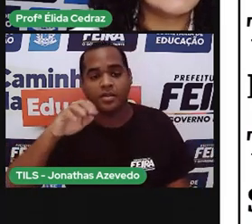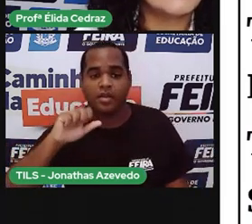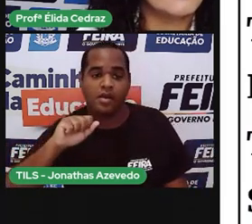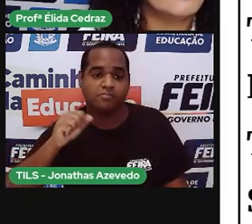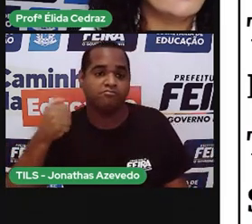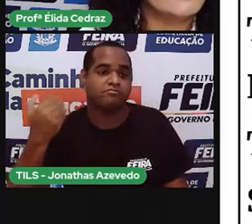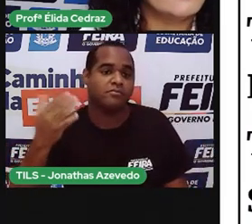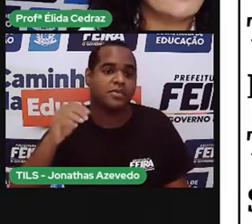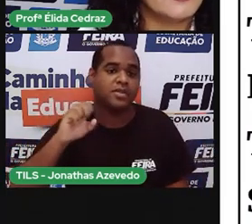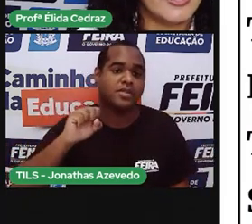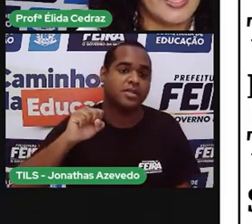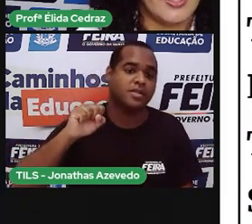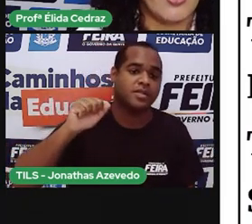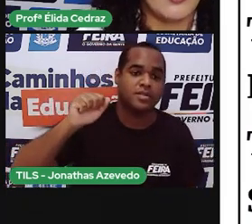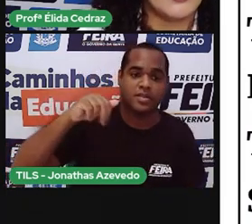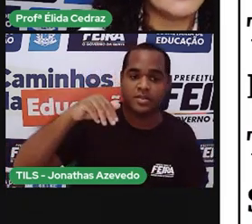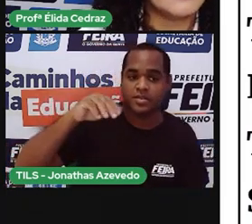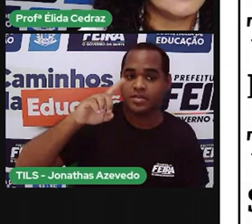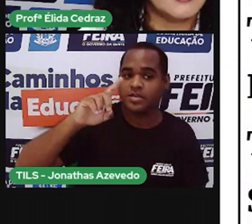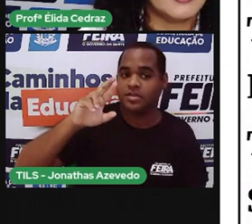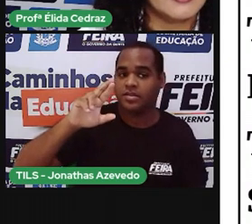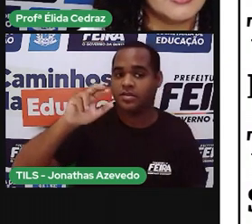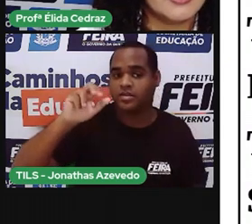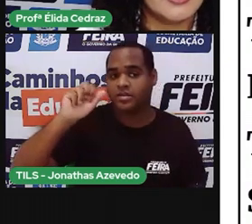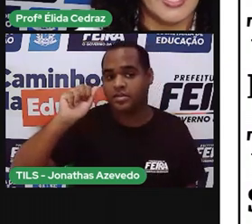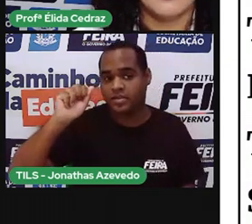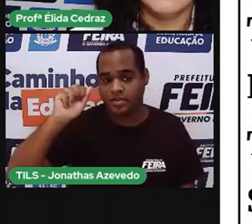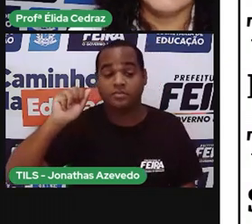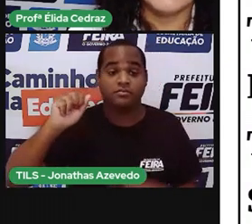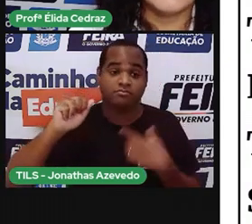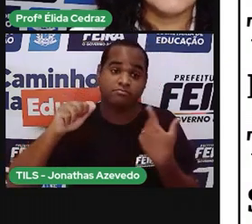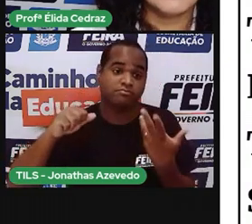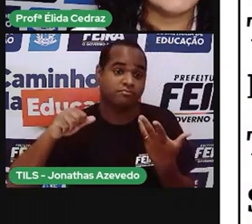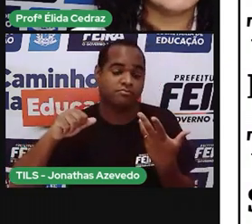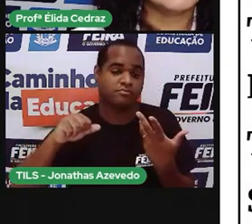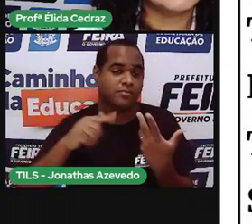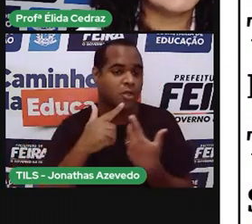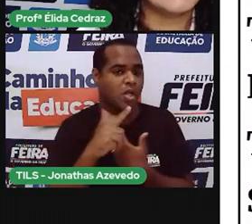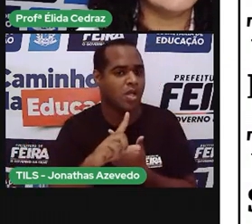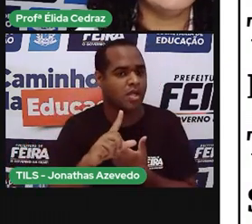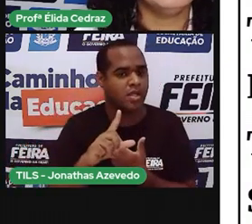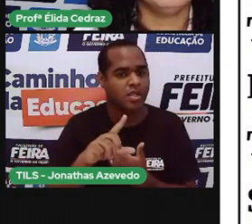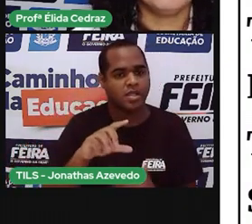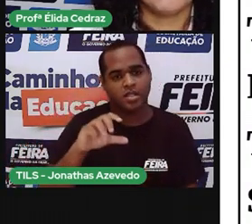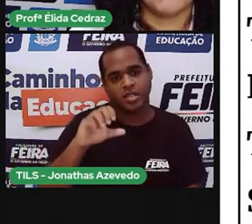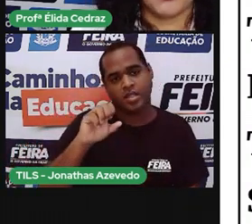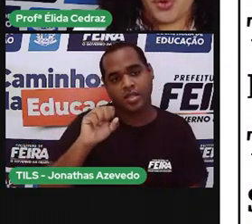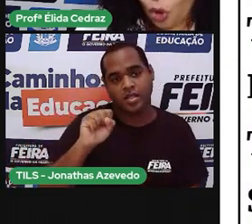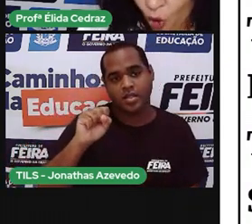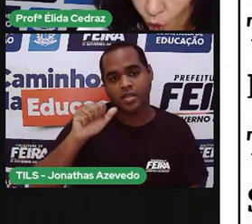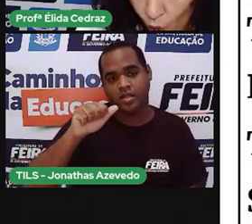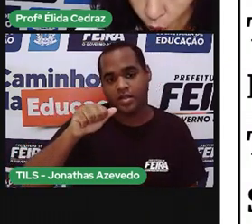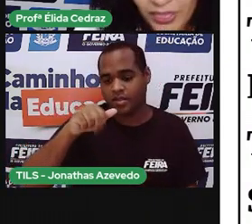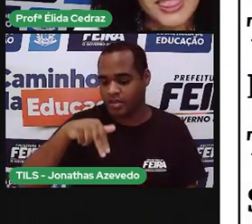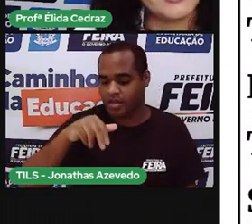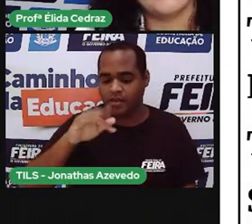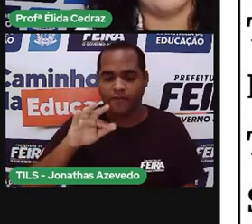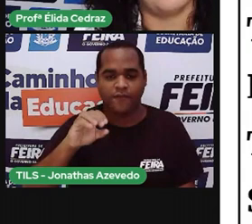Oi Sandra o Sandra e de pão